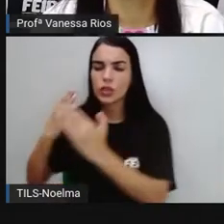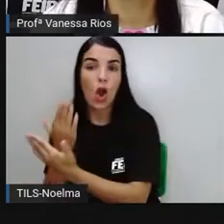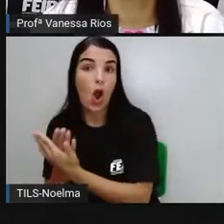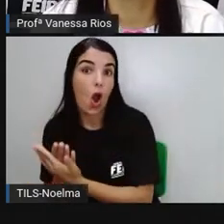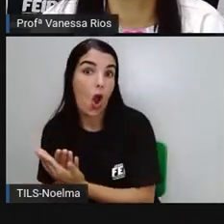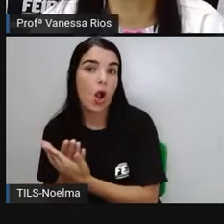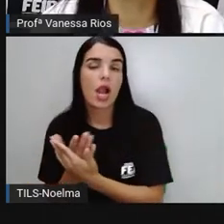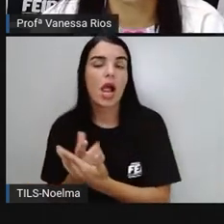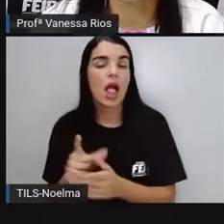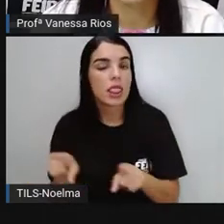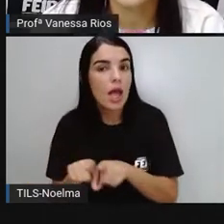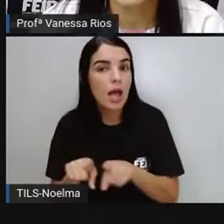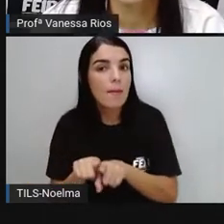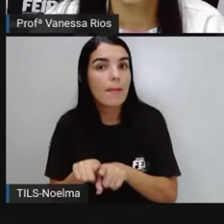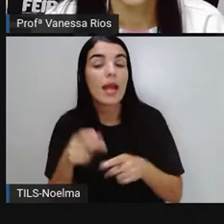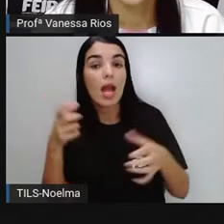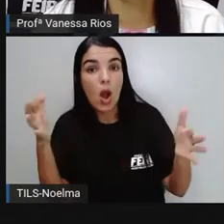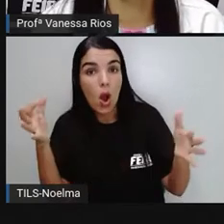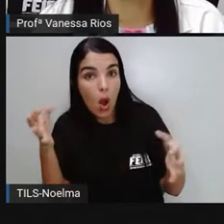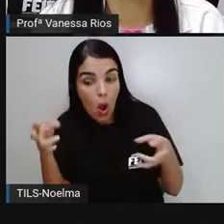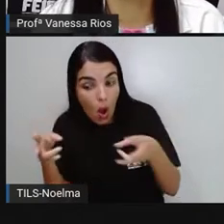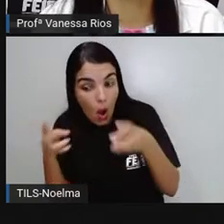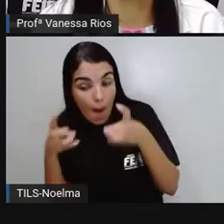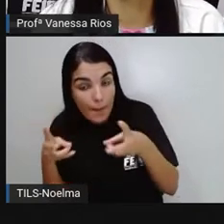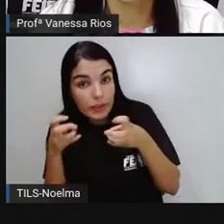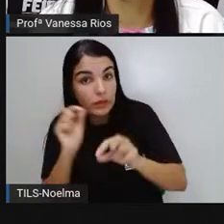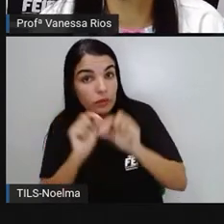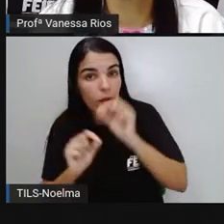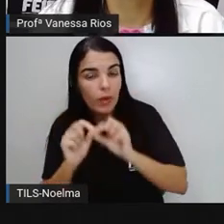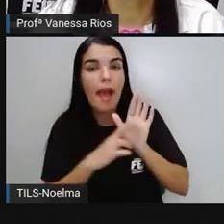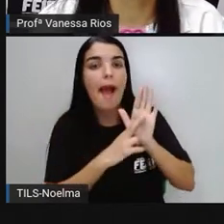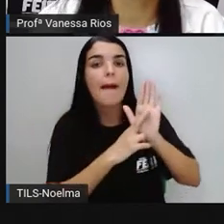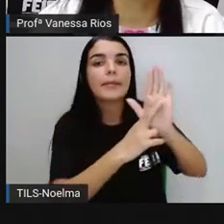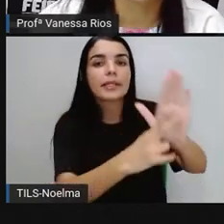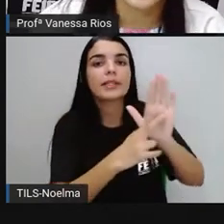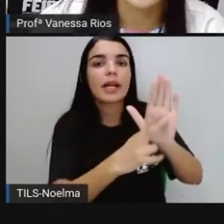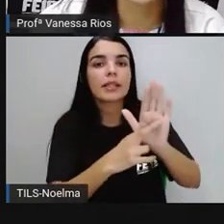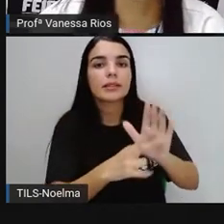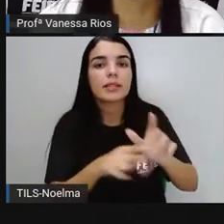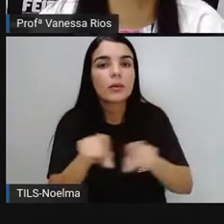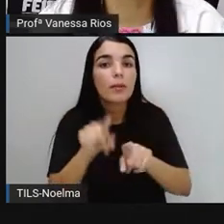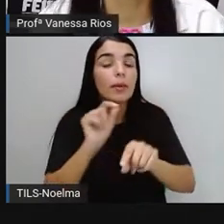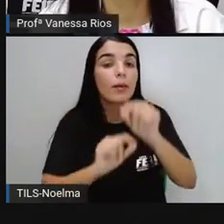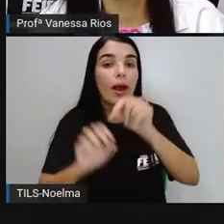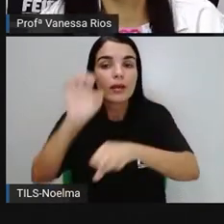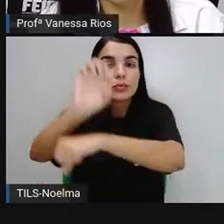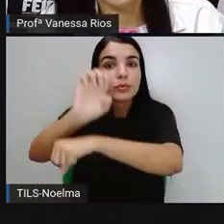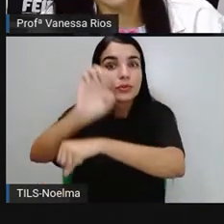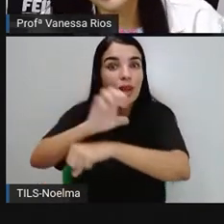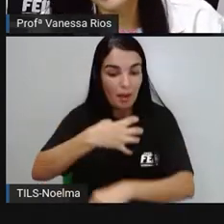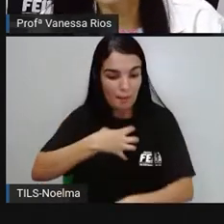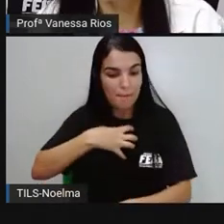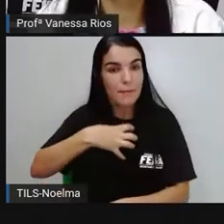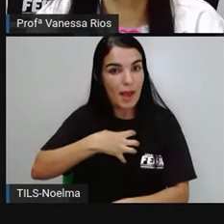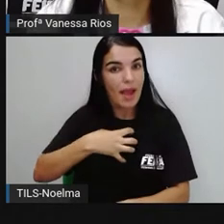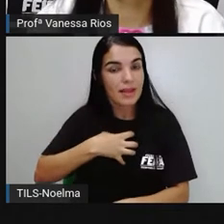também observamos o mapa com representações aí do nosso estado, né? Do nosso